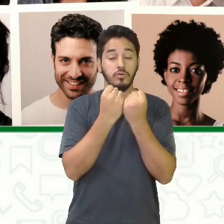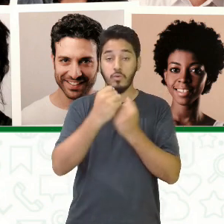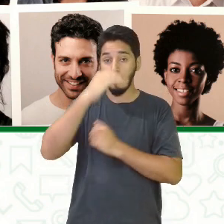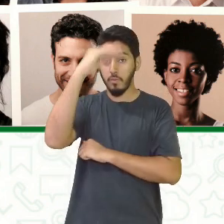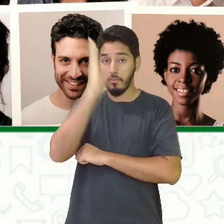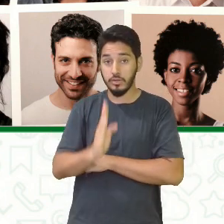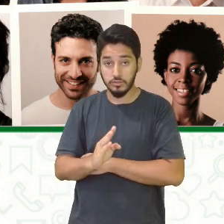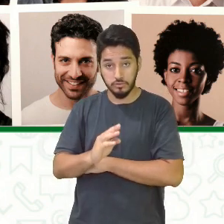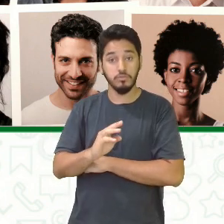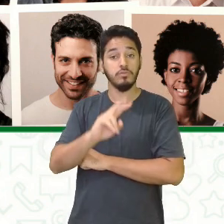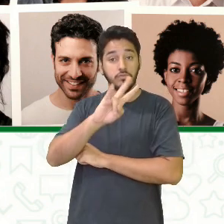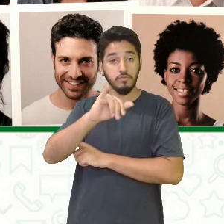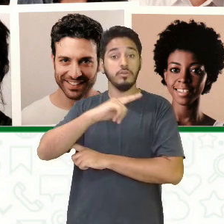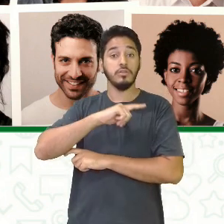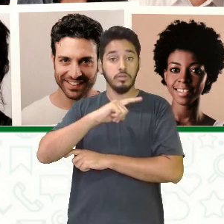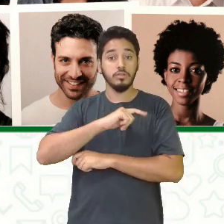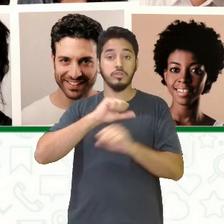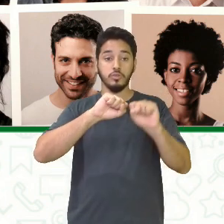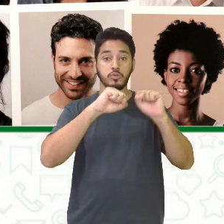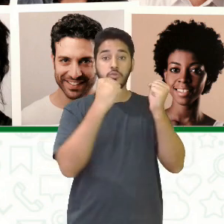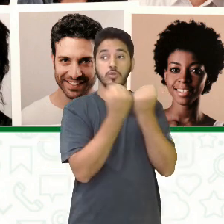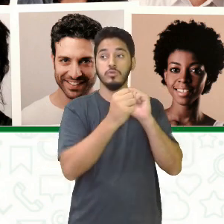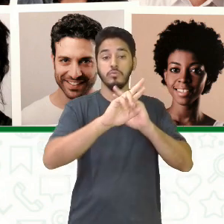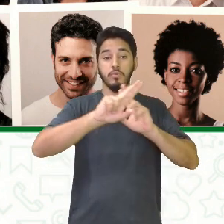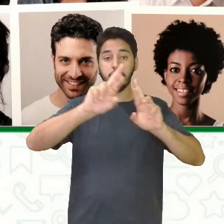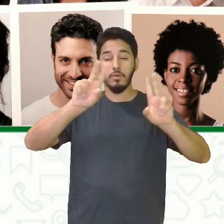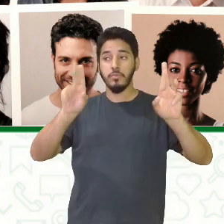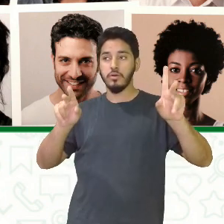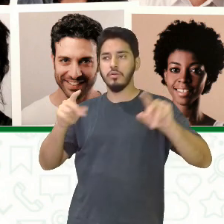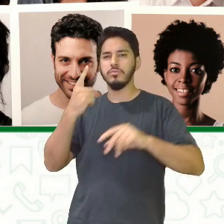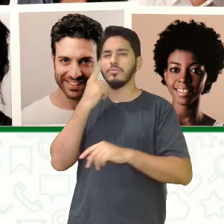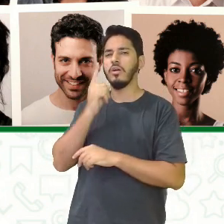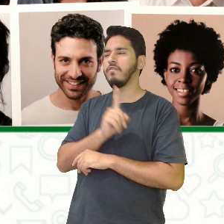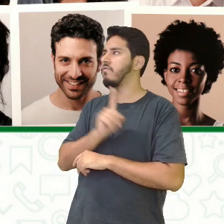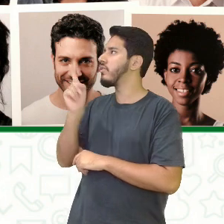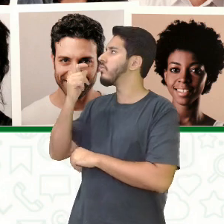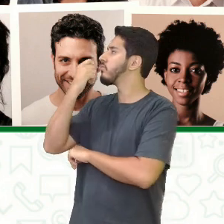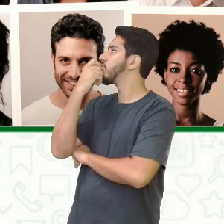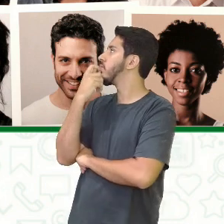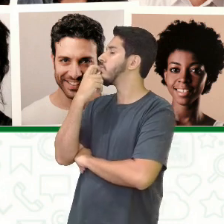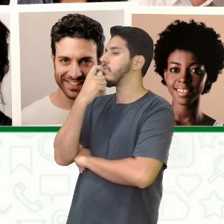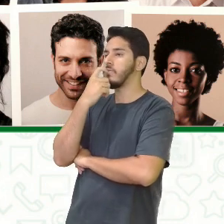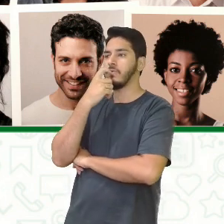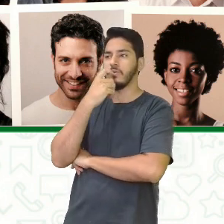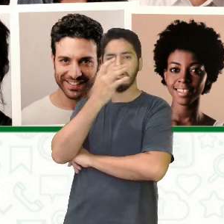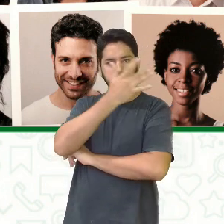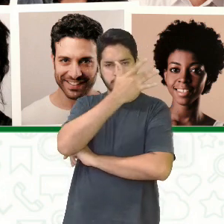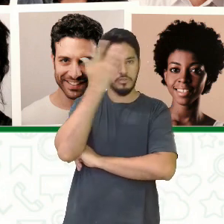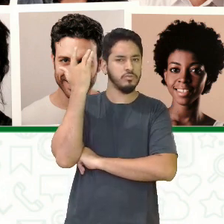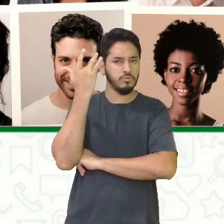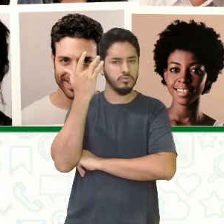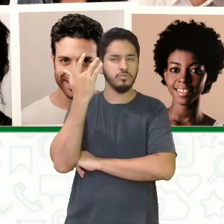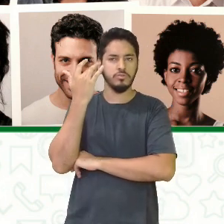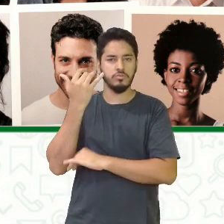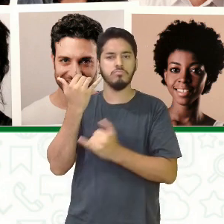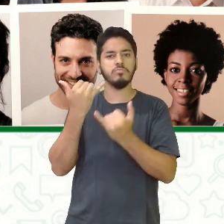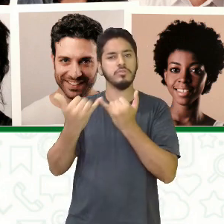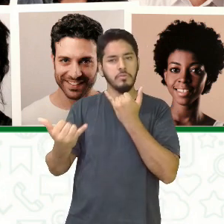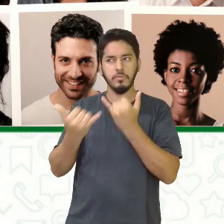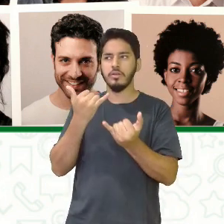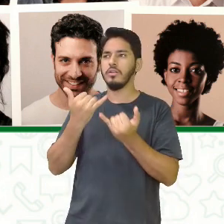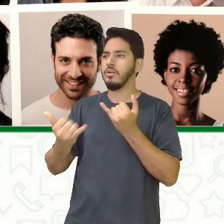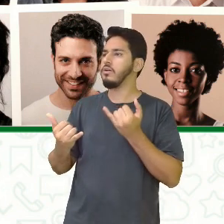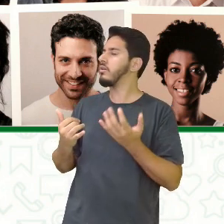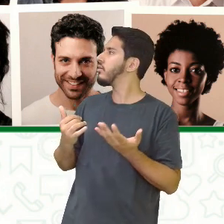possuir essa grande sociodiversidade. Você vê um painel aqui, ó, você repara que o povo brasileiro é bastante semelhante a essa imagem, né?